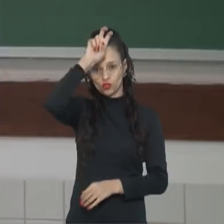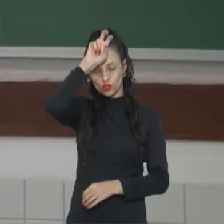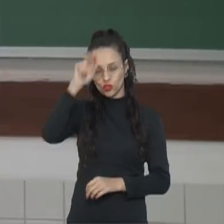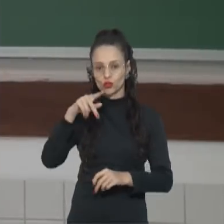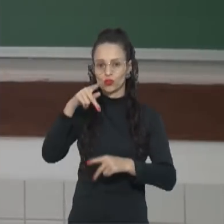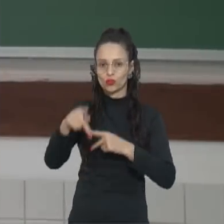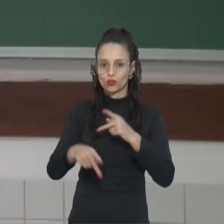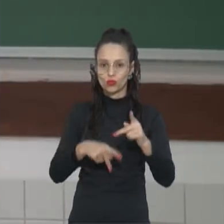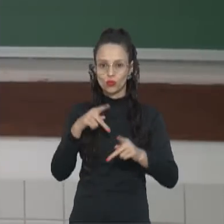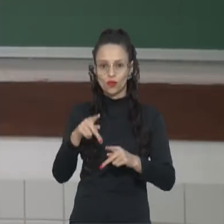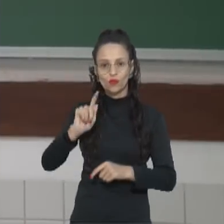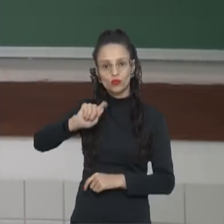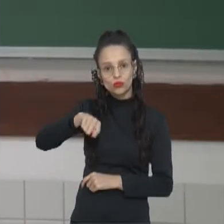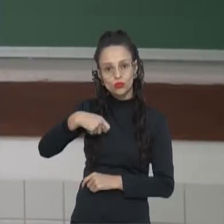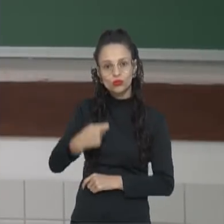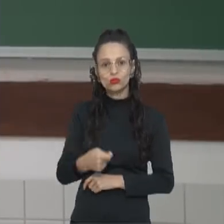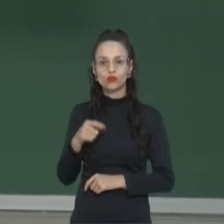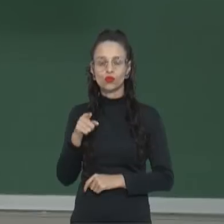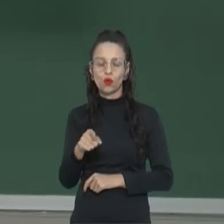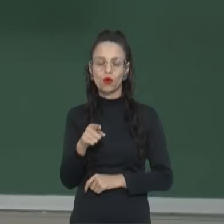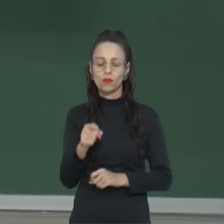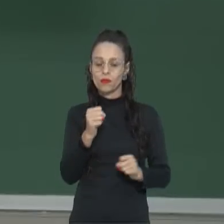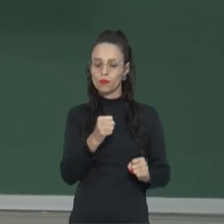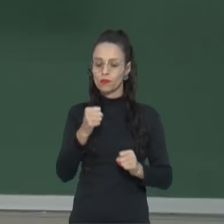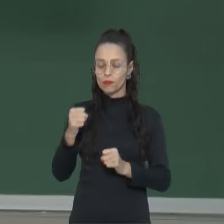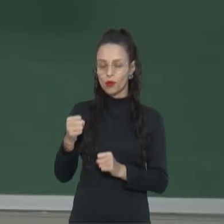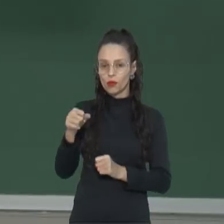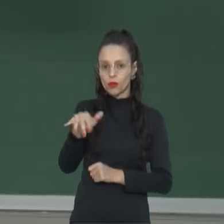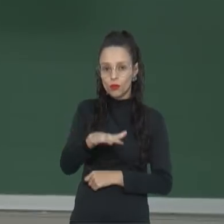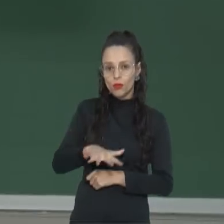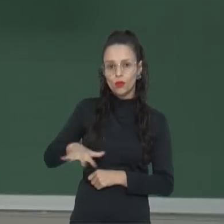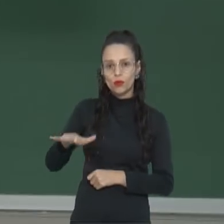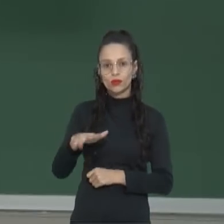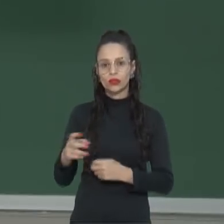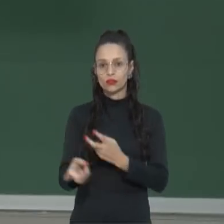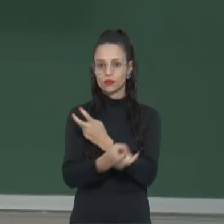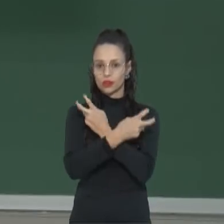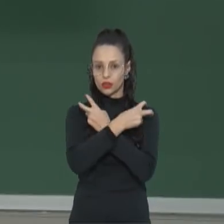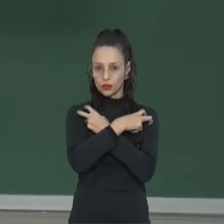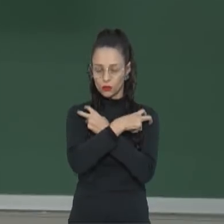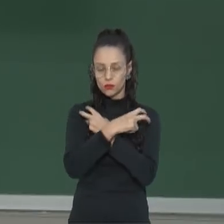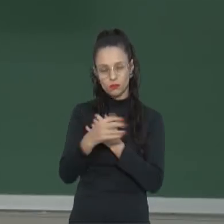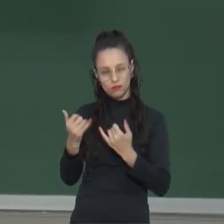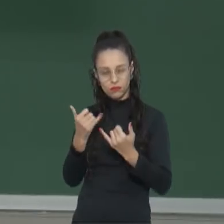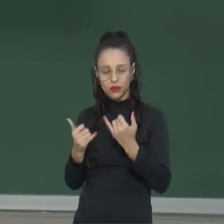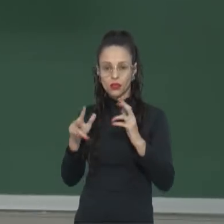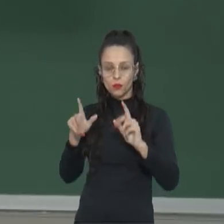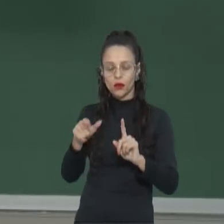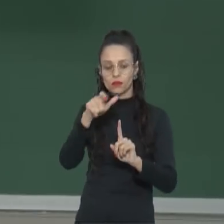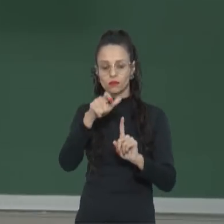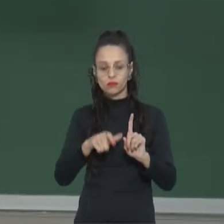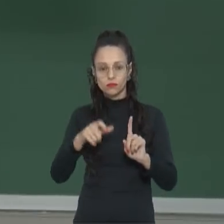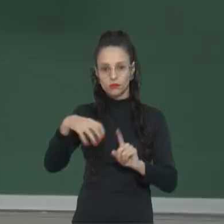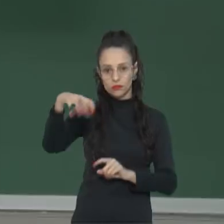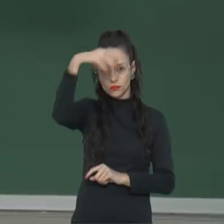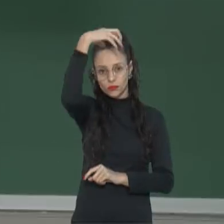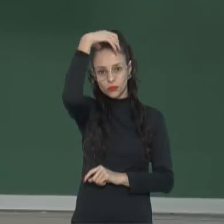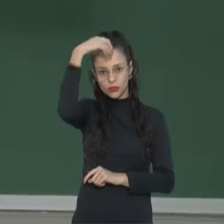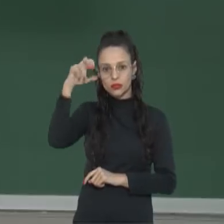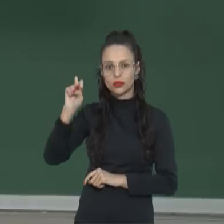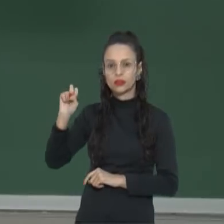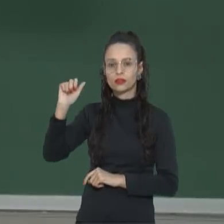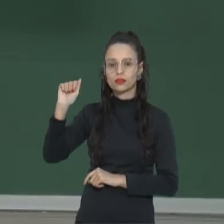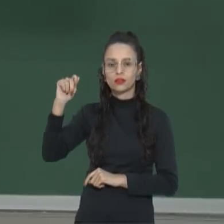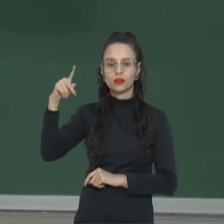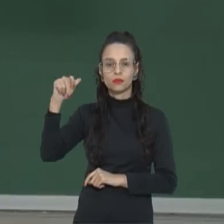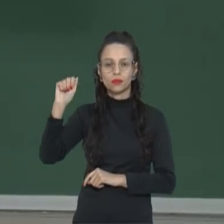egípcia no tocante à ideia do poder do Egito, né, do poder do faraó. É o poder, né, dos sapa-incas, como eram